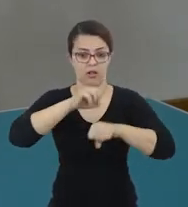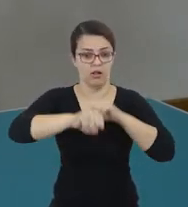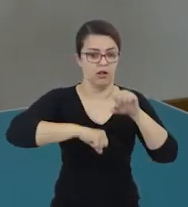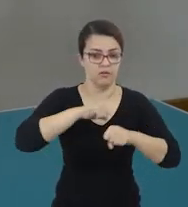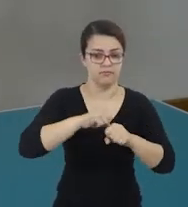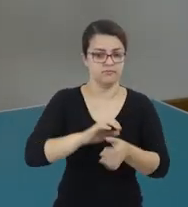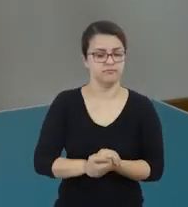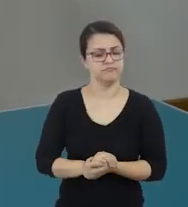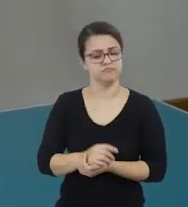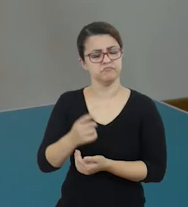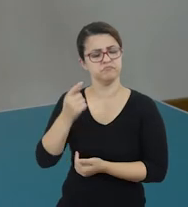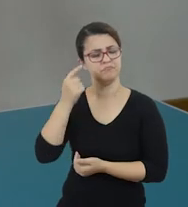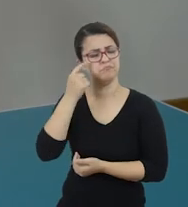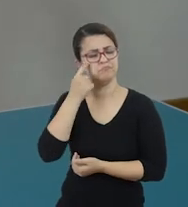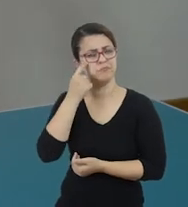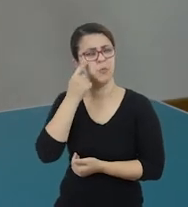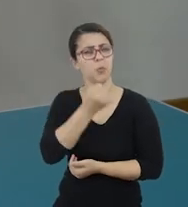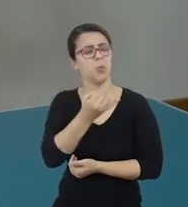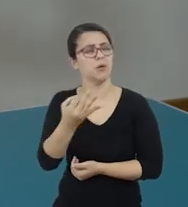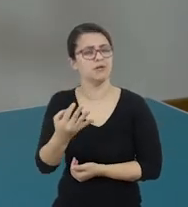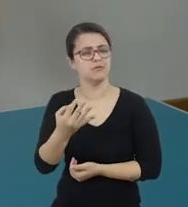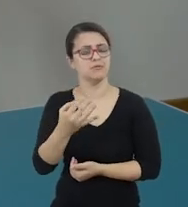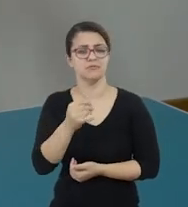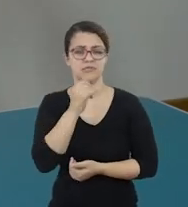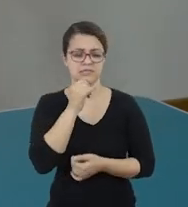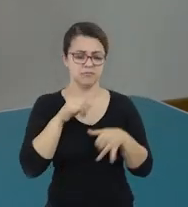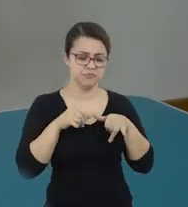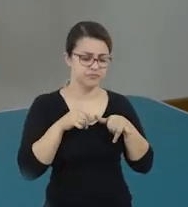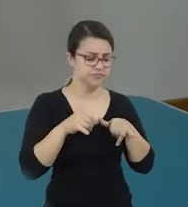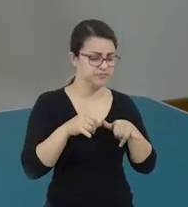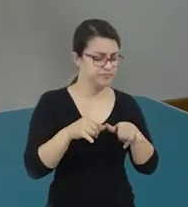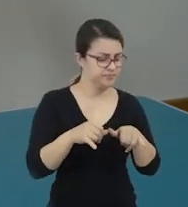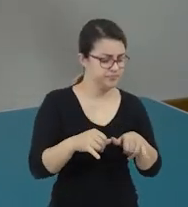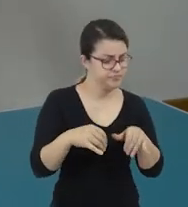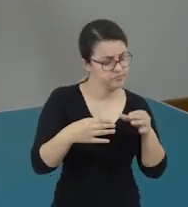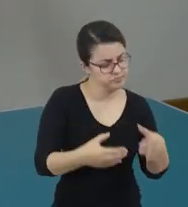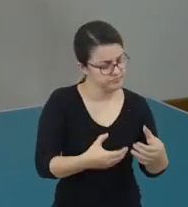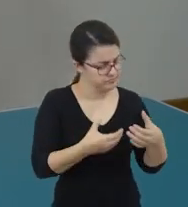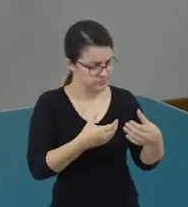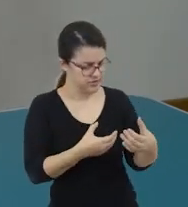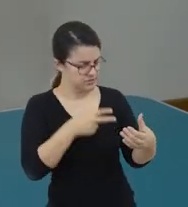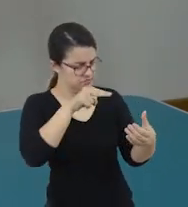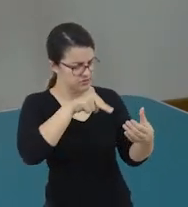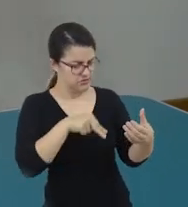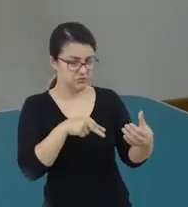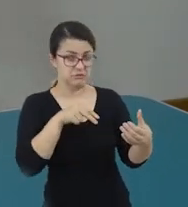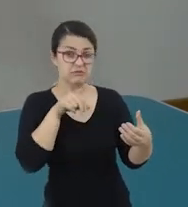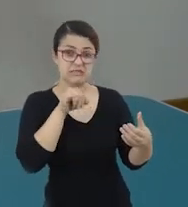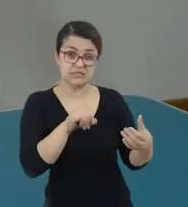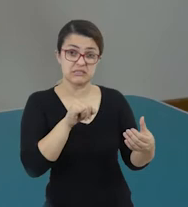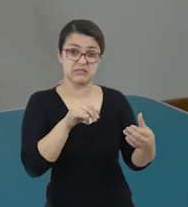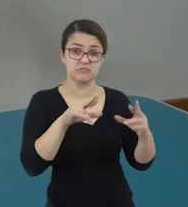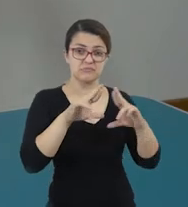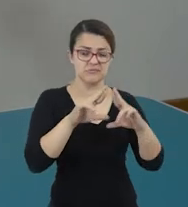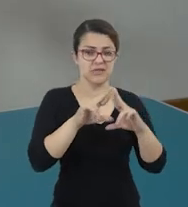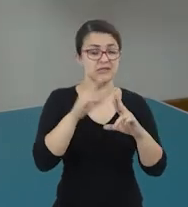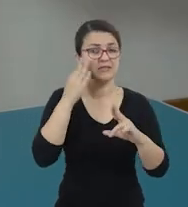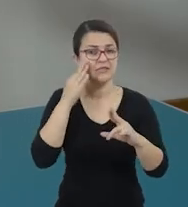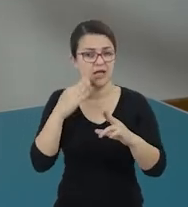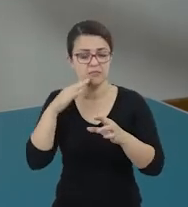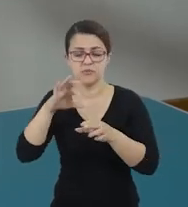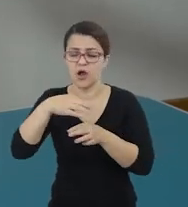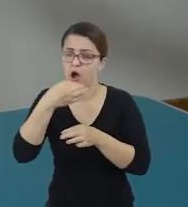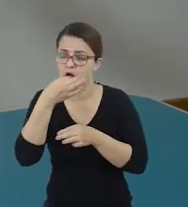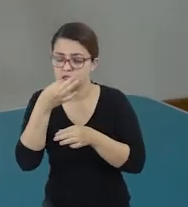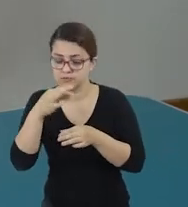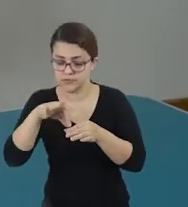embalagens. Quantas vezes você já parou durante uma compra para olhar se a tua embalagem ela era uma embalagem reciclável? Sabe aquele